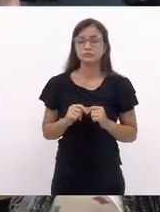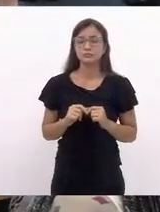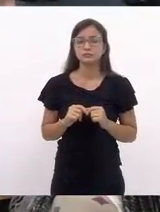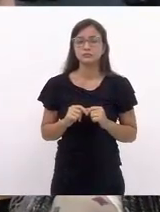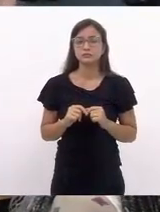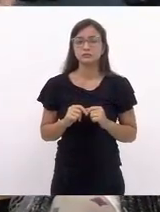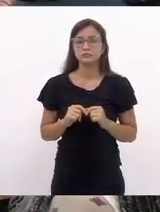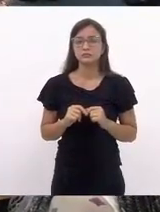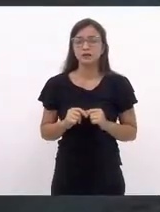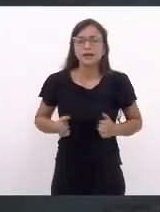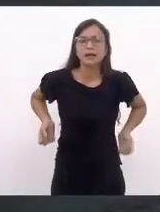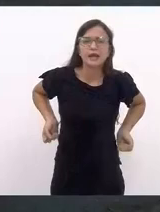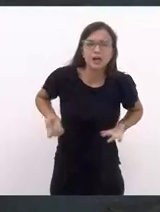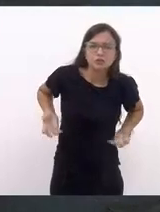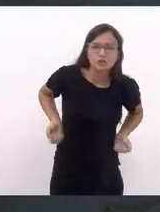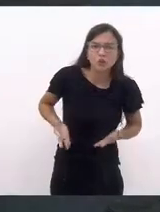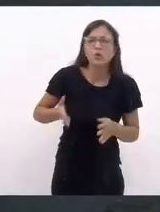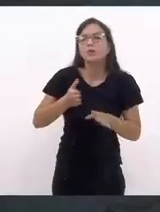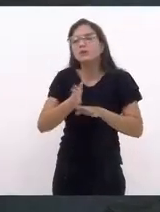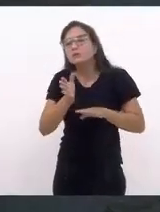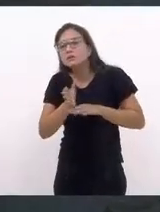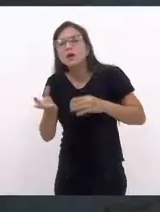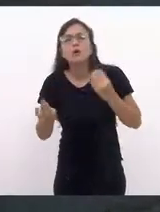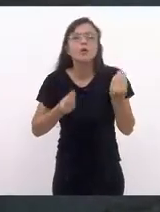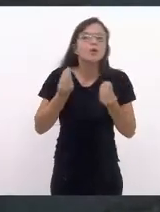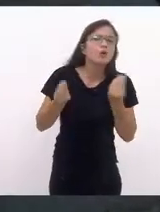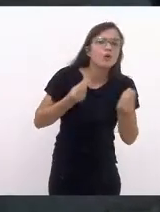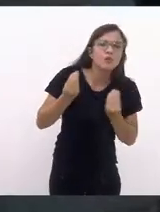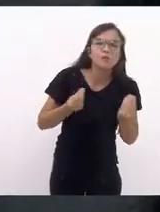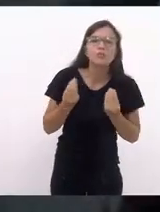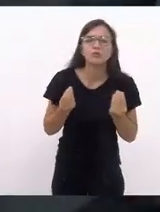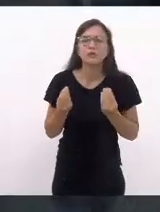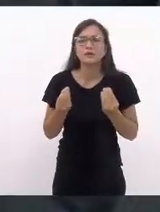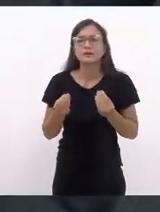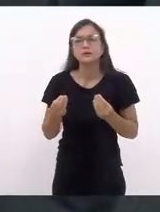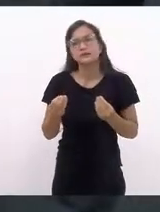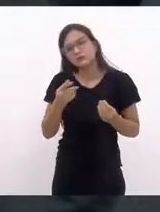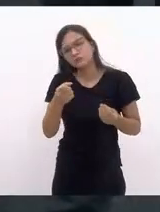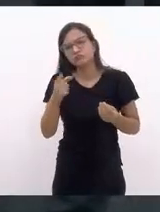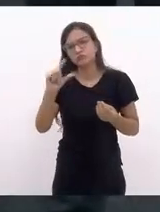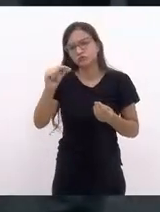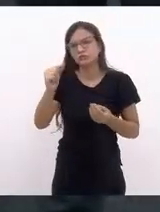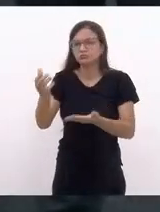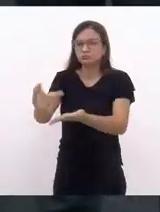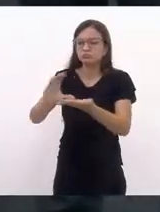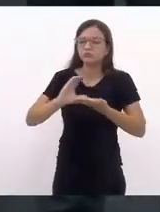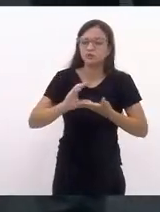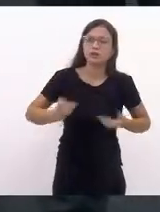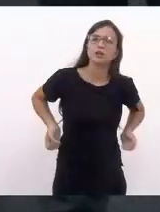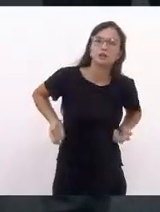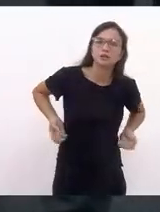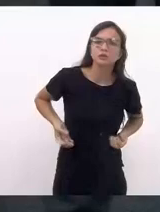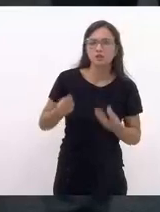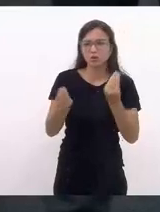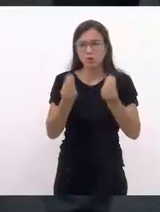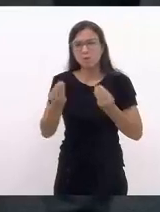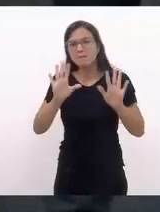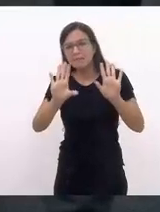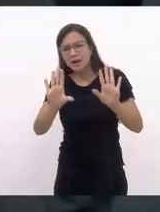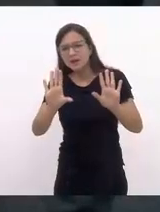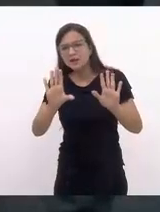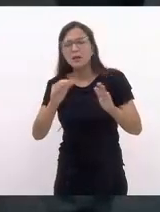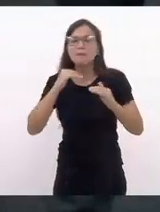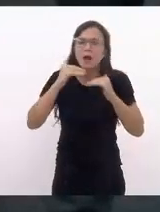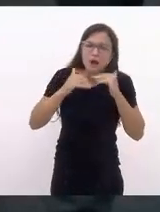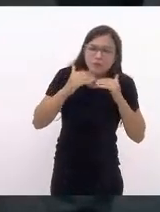os gastos e as intervenções com esse recurso mas conversando com vossa